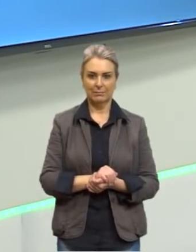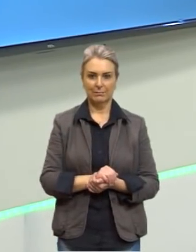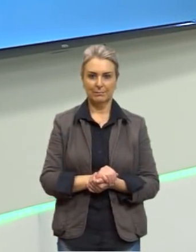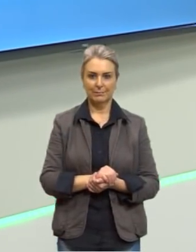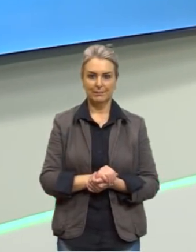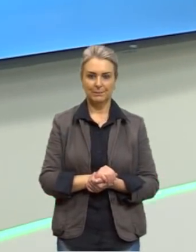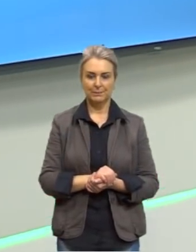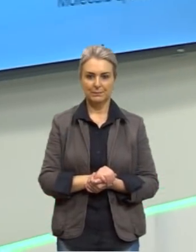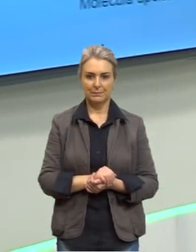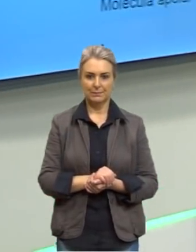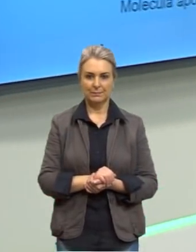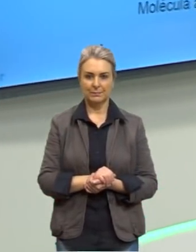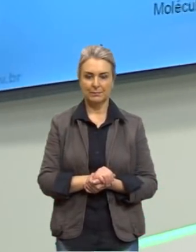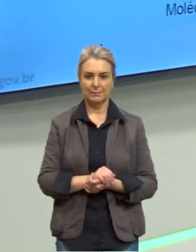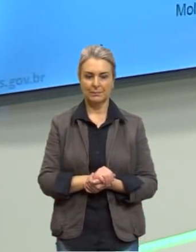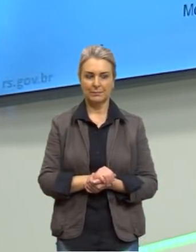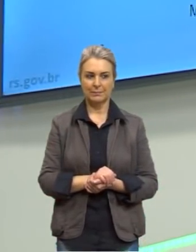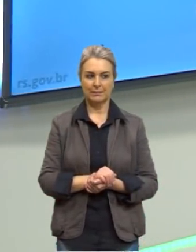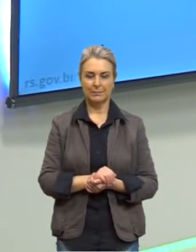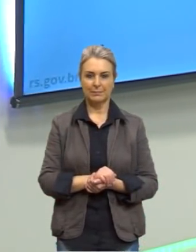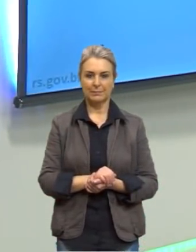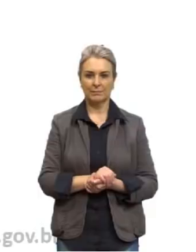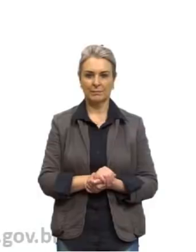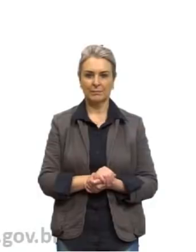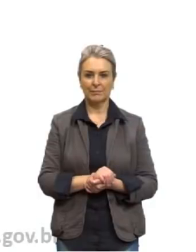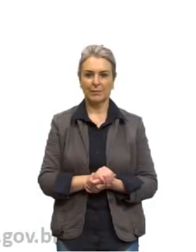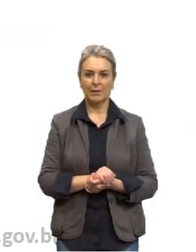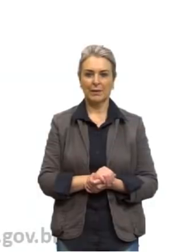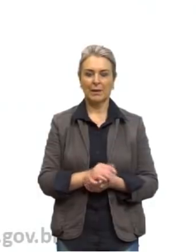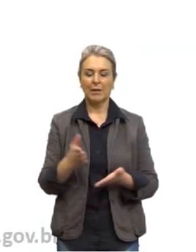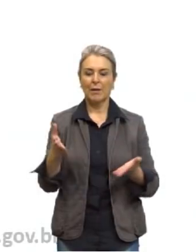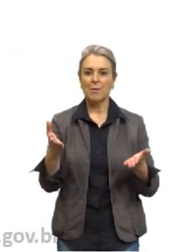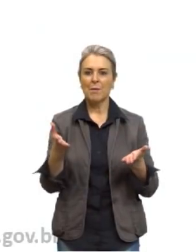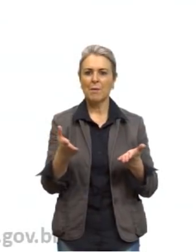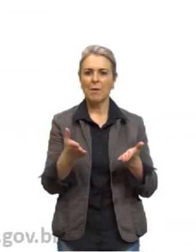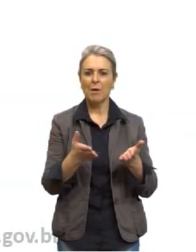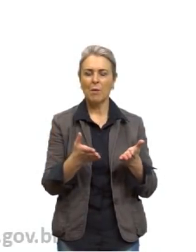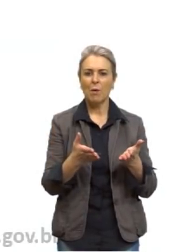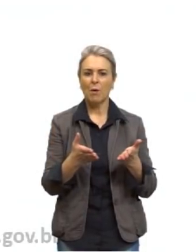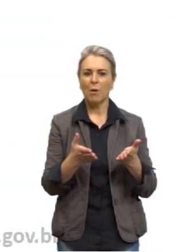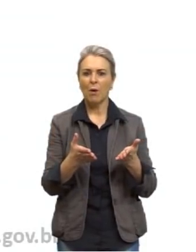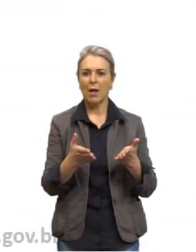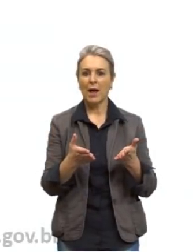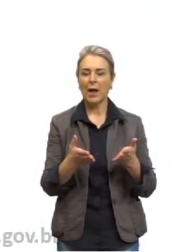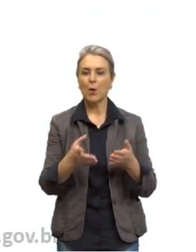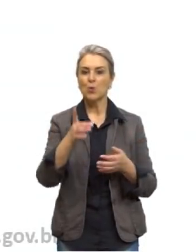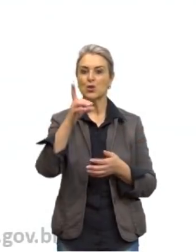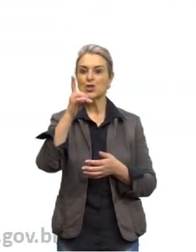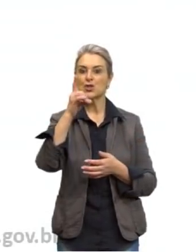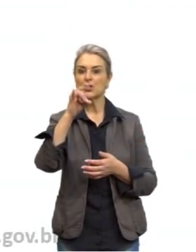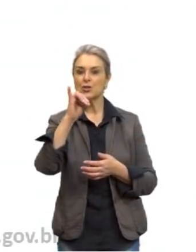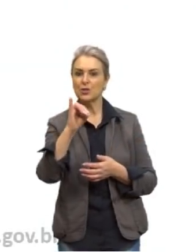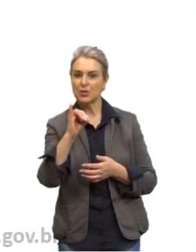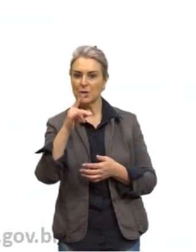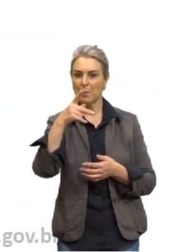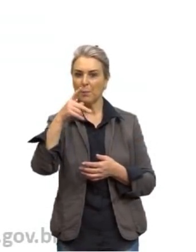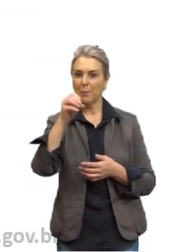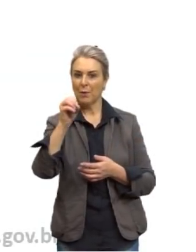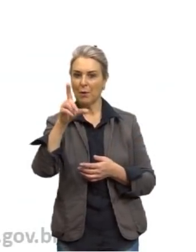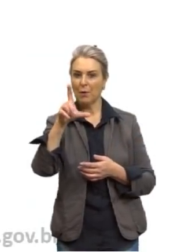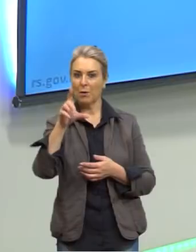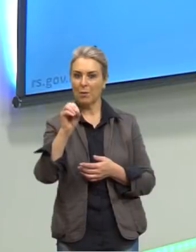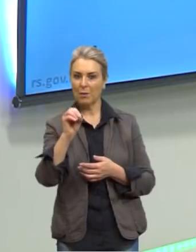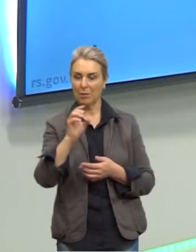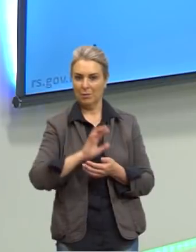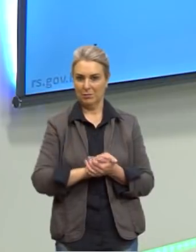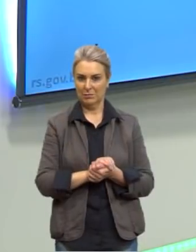e pode passar e agora vamos trabalhar com momento de dipolo agora a gente vai entrar